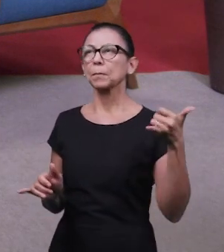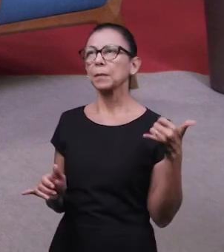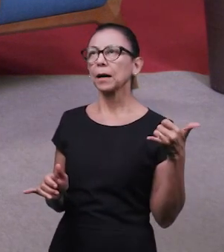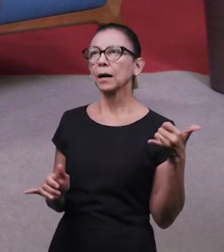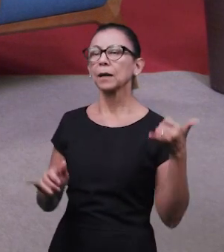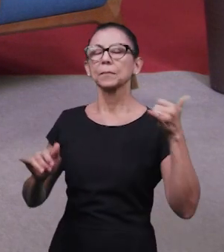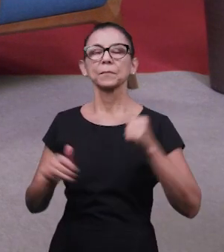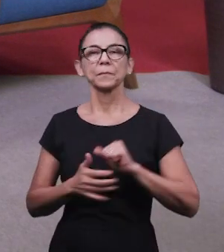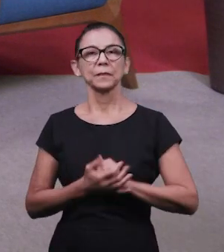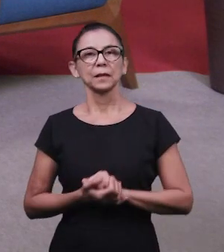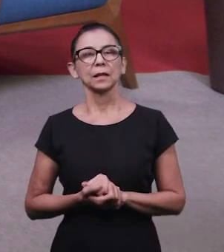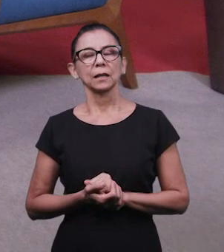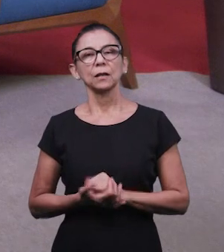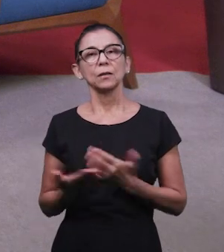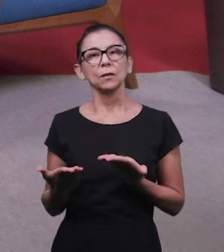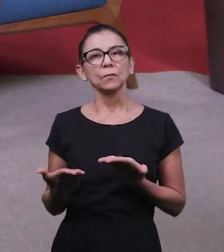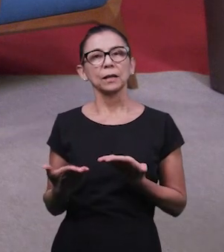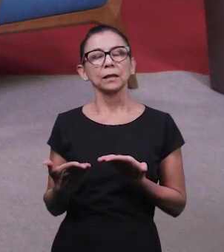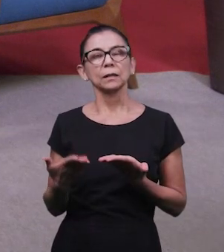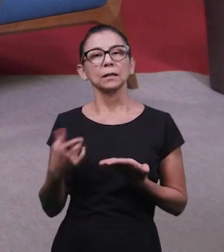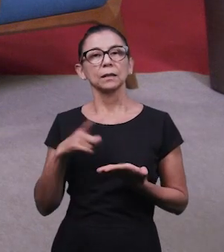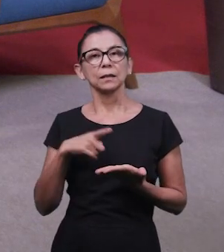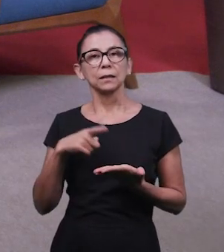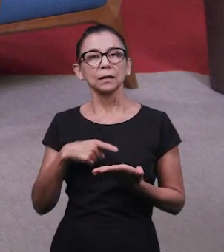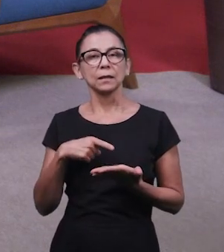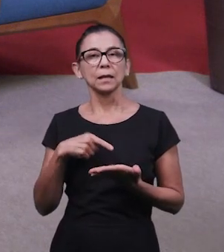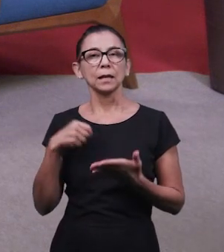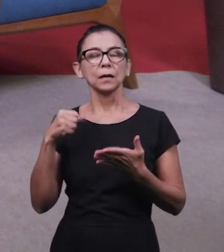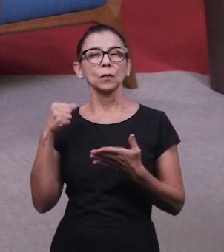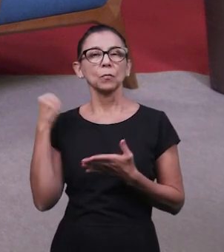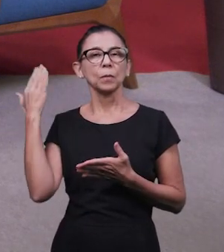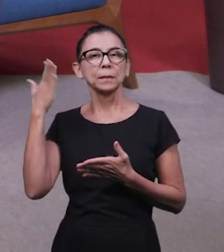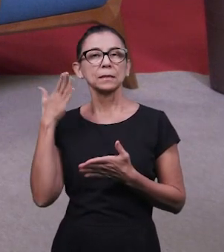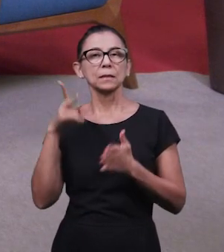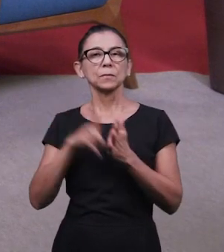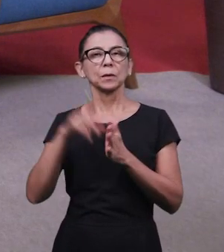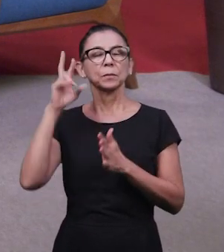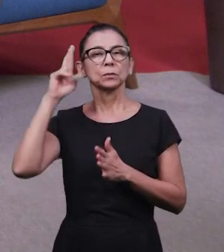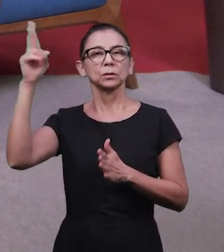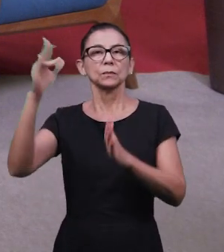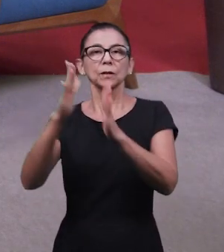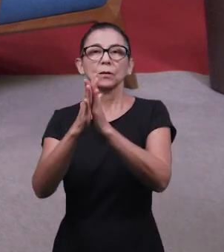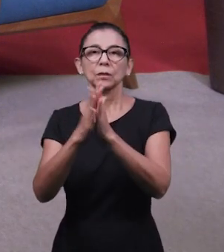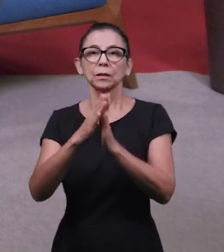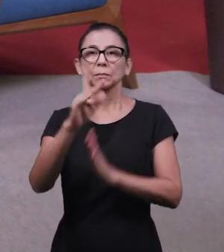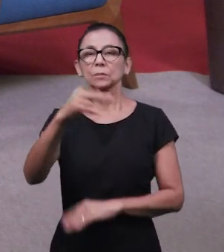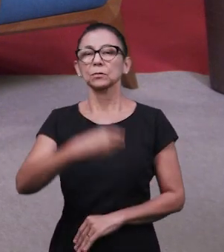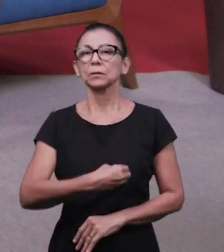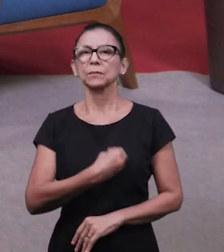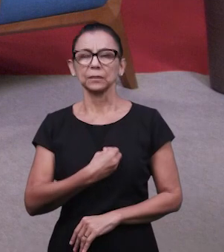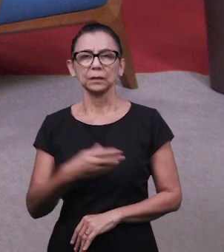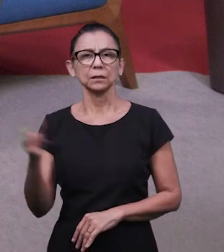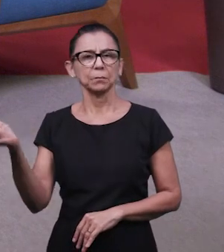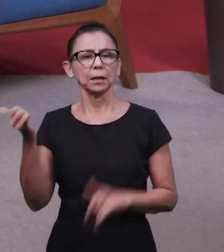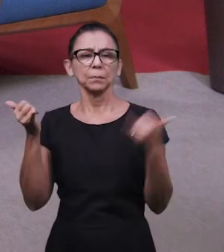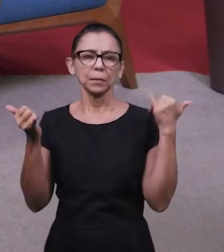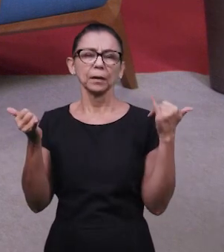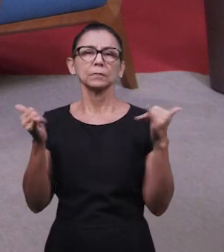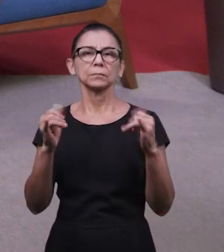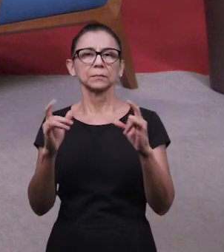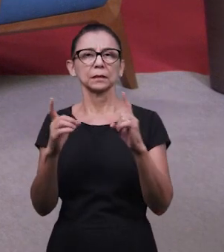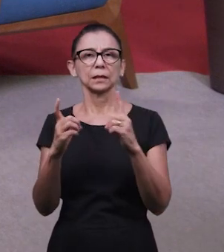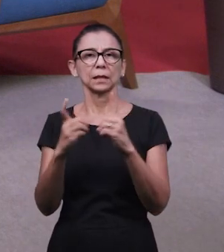vezes que você precisar. O número é esse que está aparecendo aí na tela, 0800 707 3076. Quando você